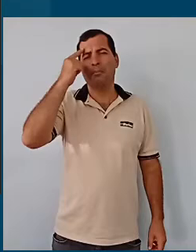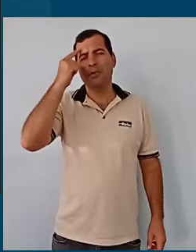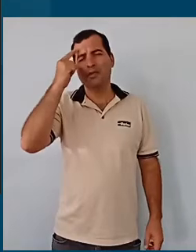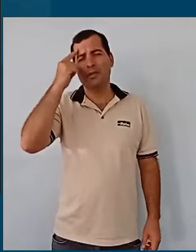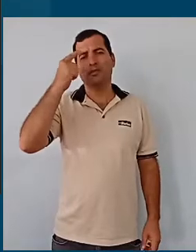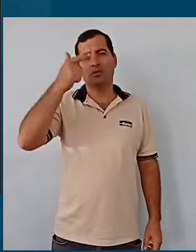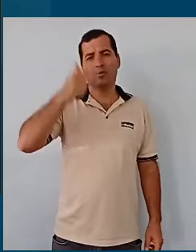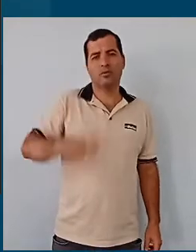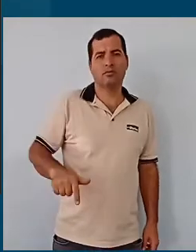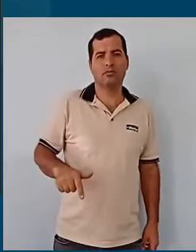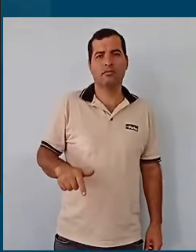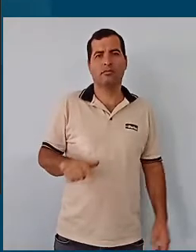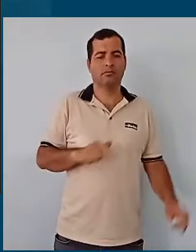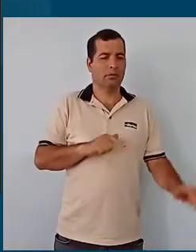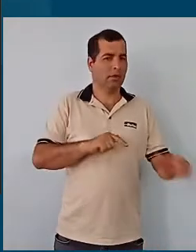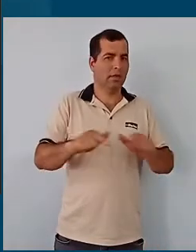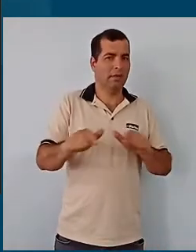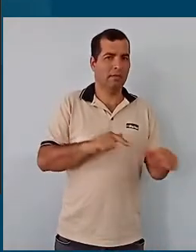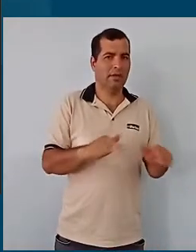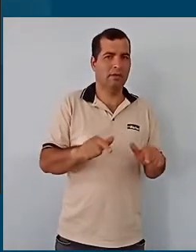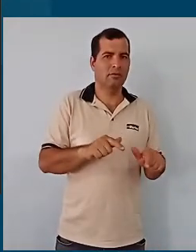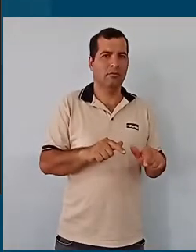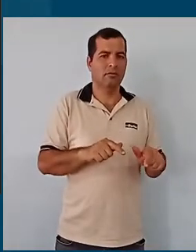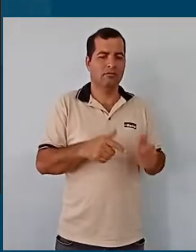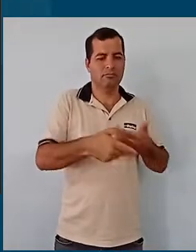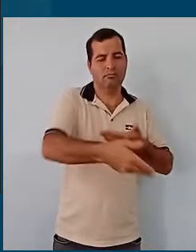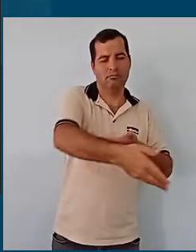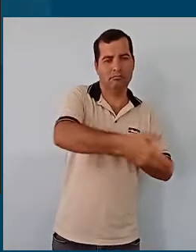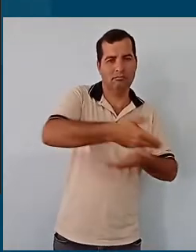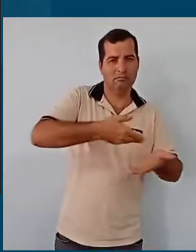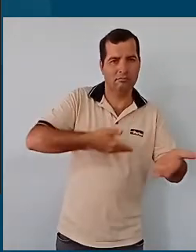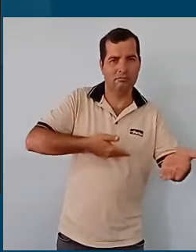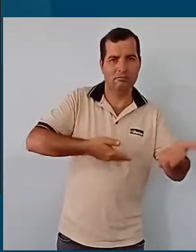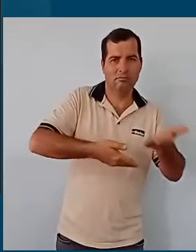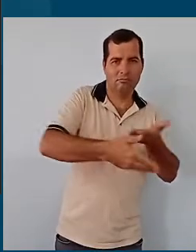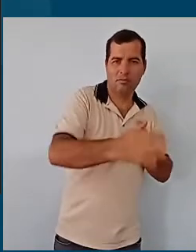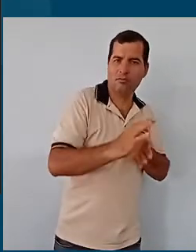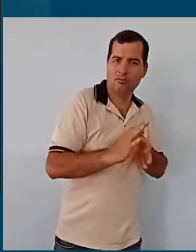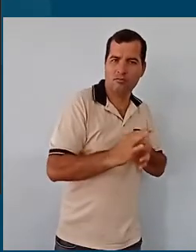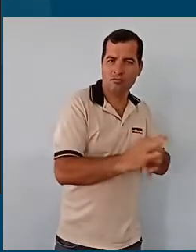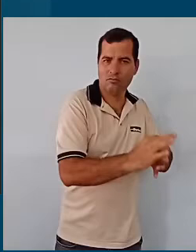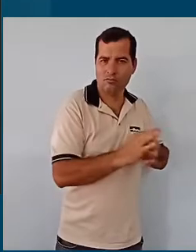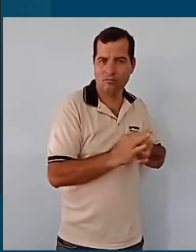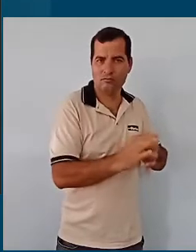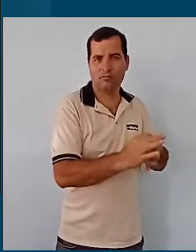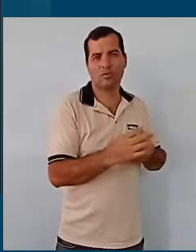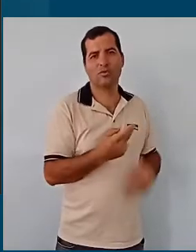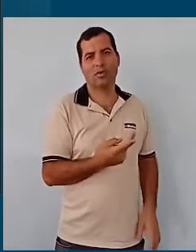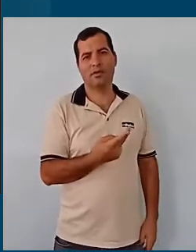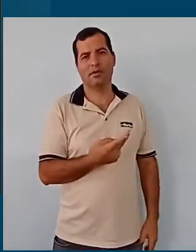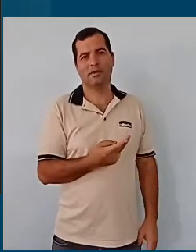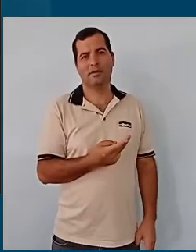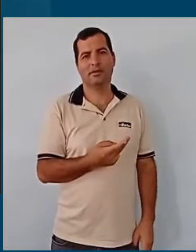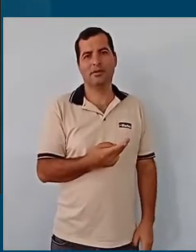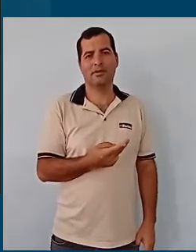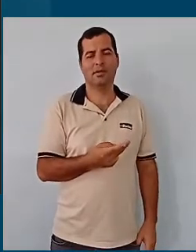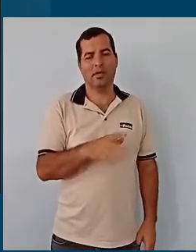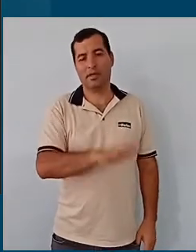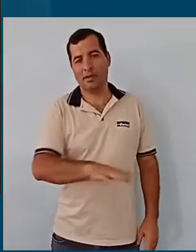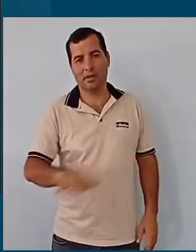e trabalhar esse processo de articulação e de integração entre essas duas etapas, principalmente aquelas crianças que